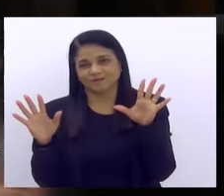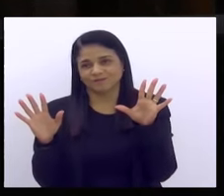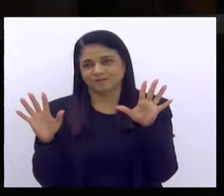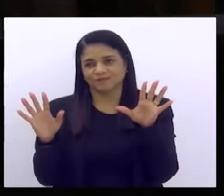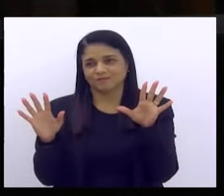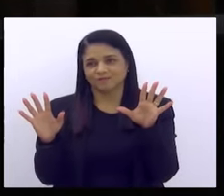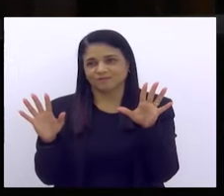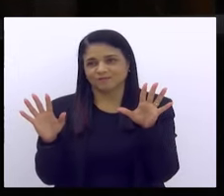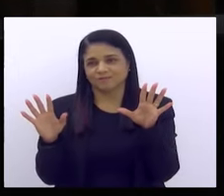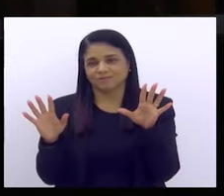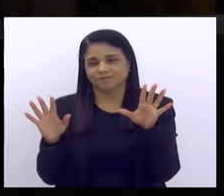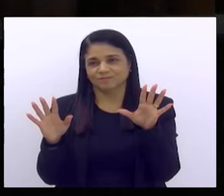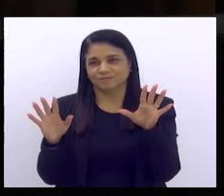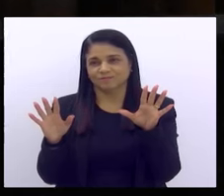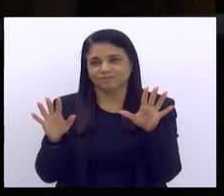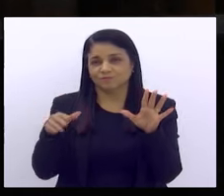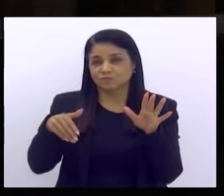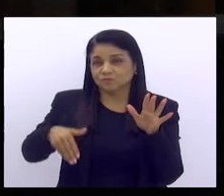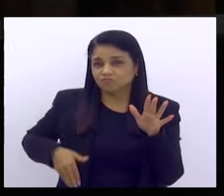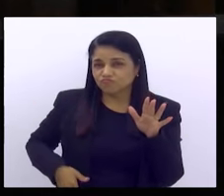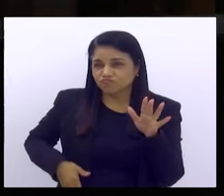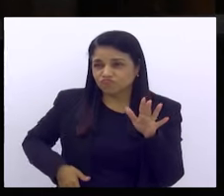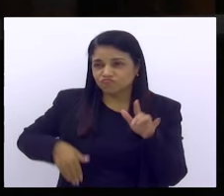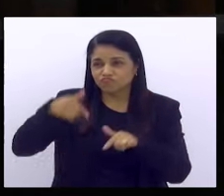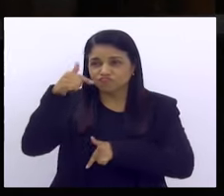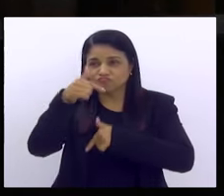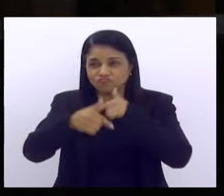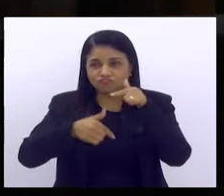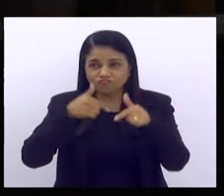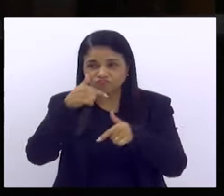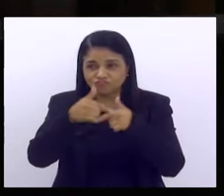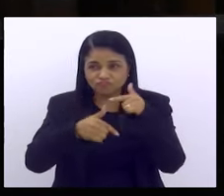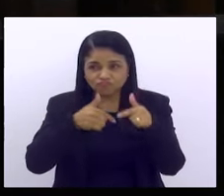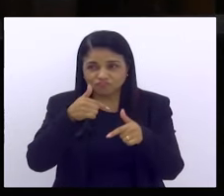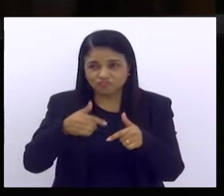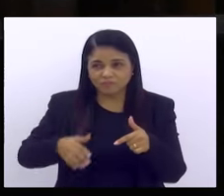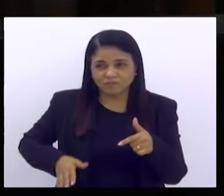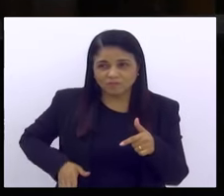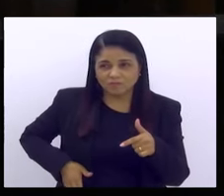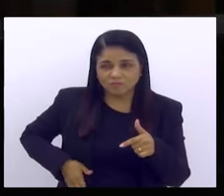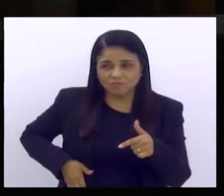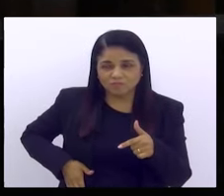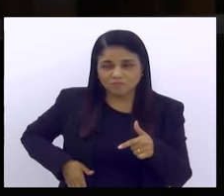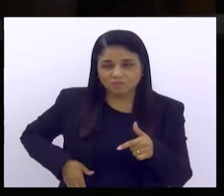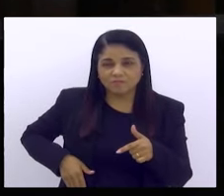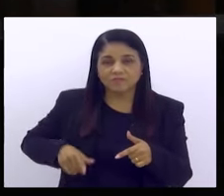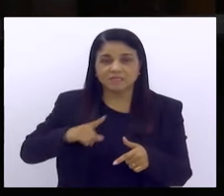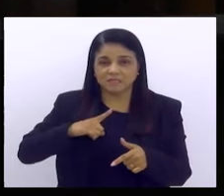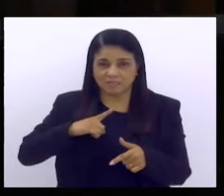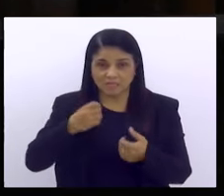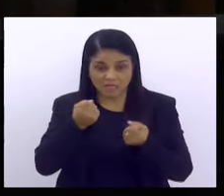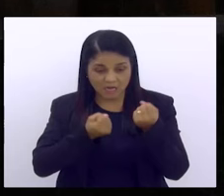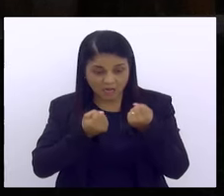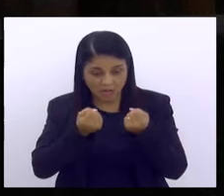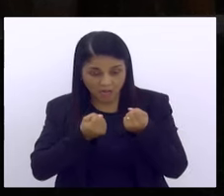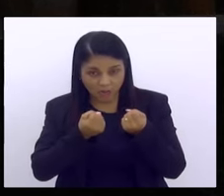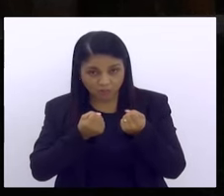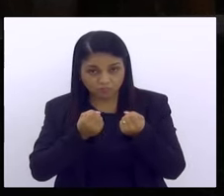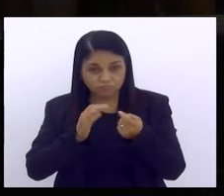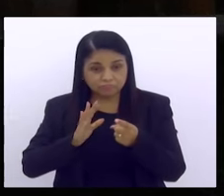que o bolso do trabalhador, e principalmente daquele que tem carro,